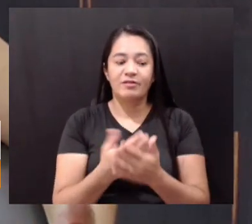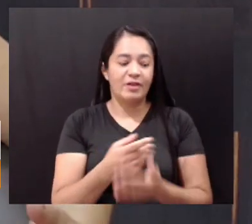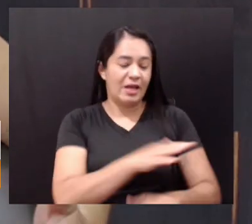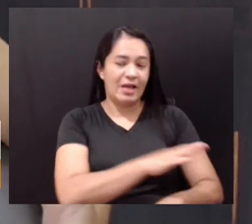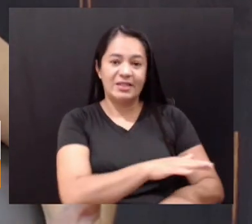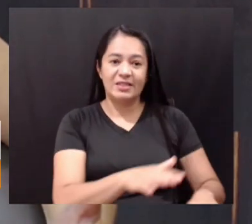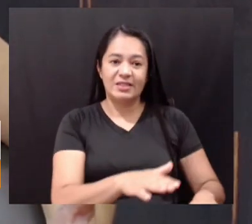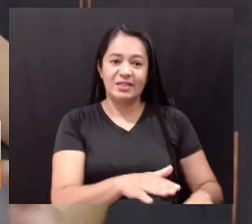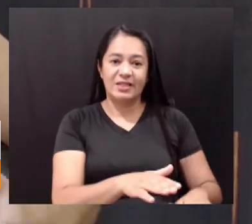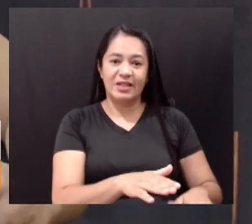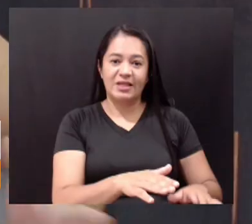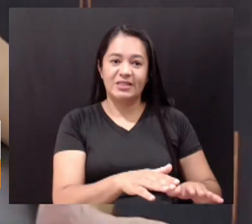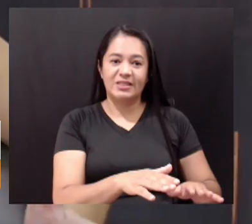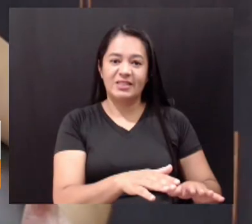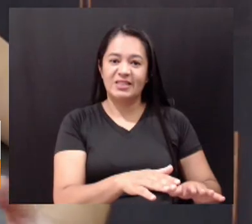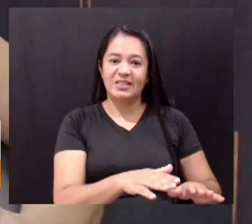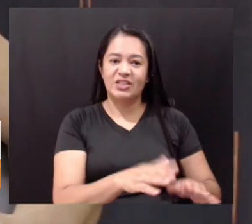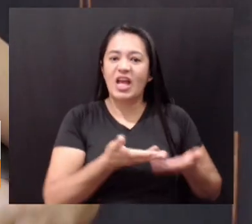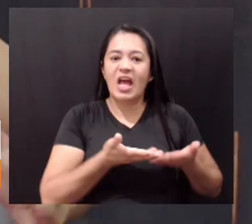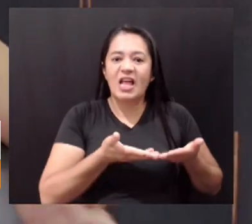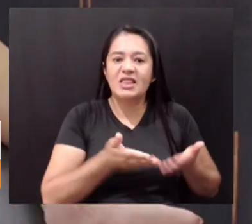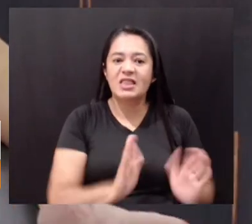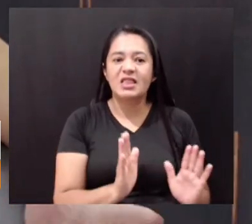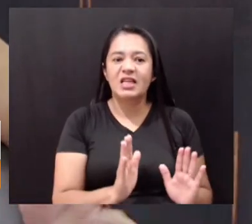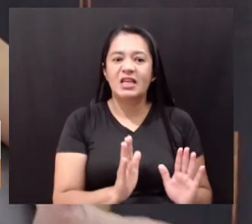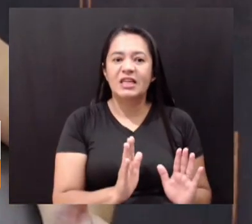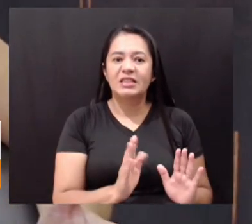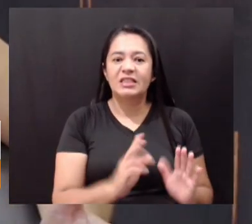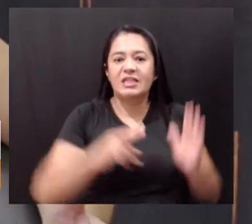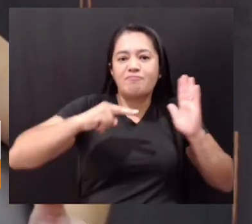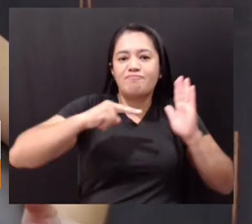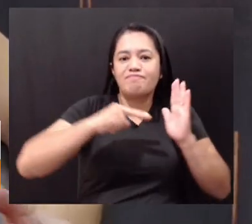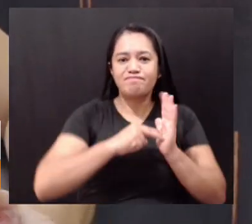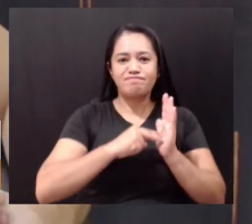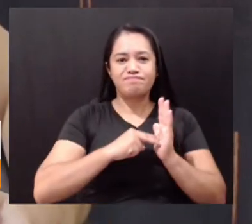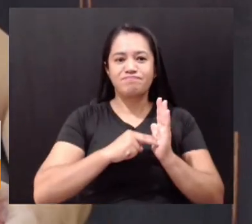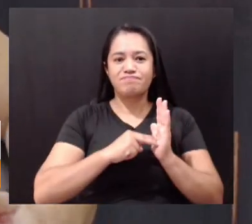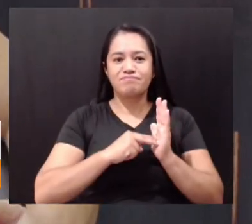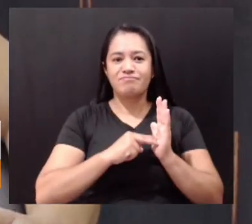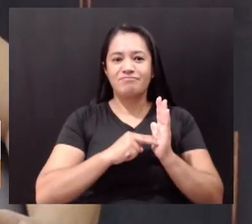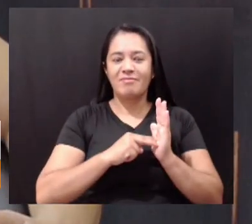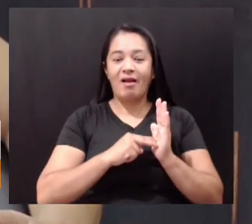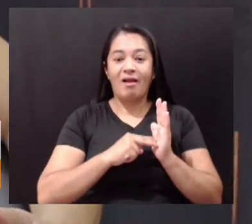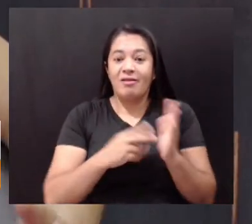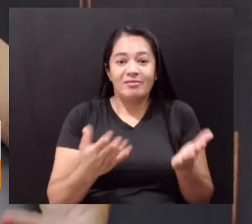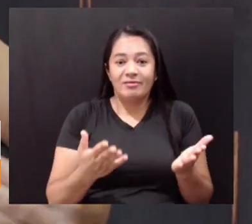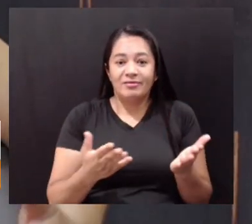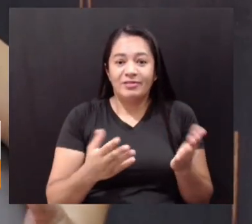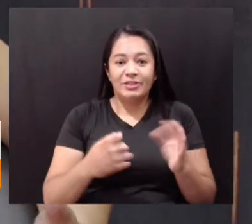umbilical, elas já nasceram com um cabo de Conectadas. É HDMI. verdade. Então, na época, né,